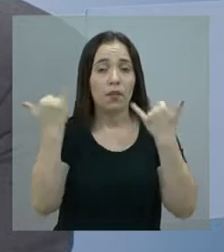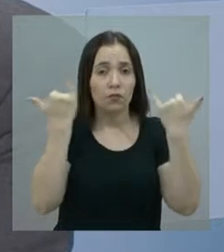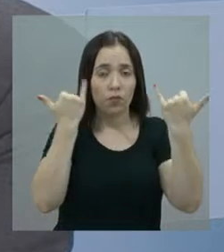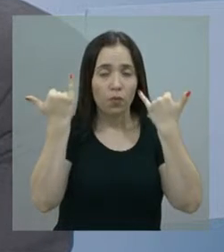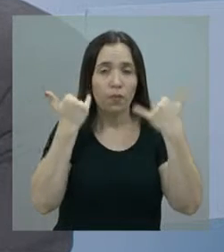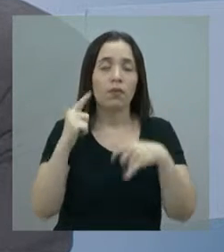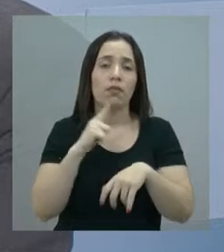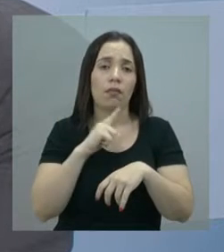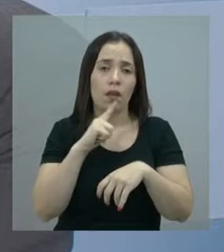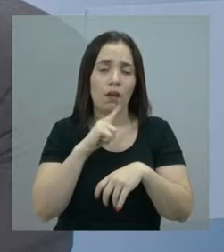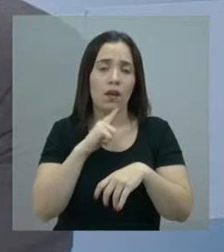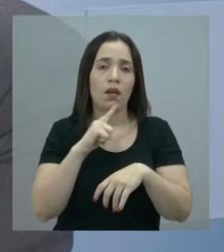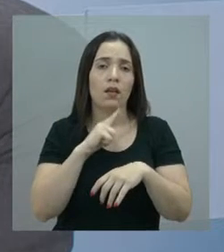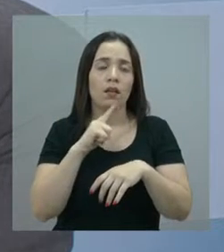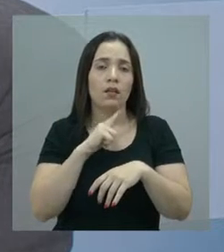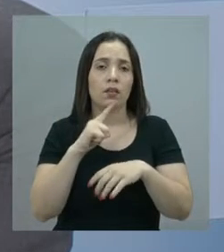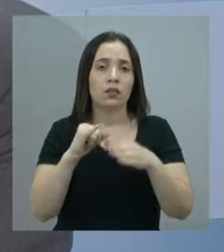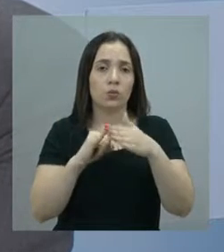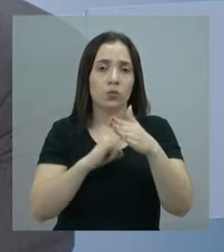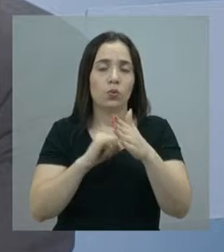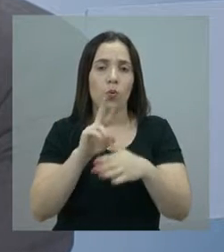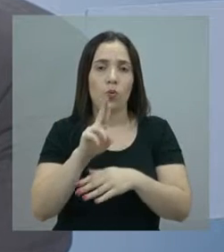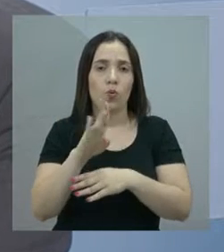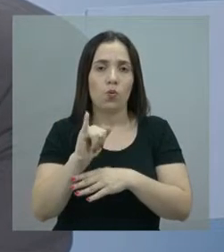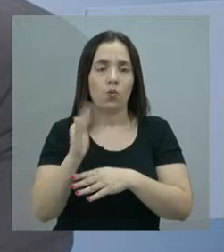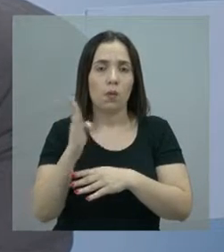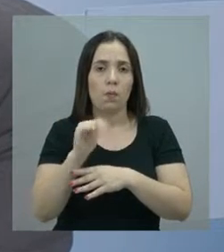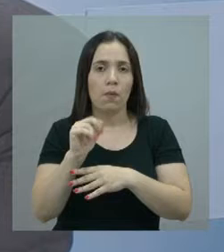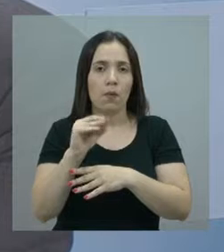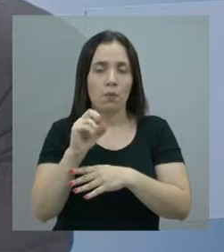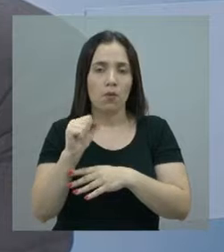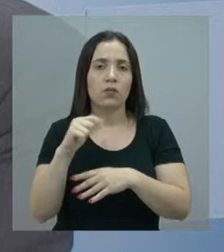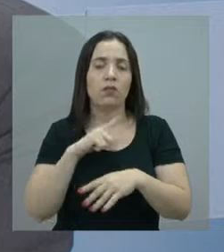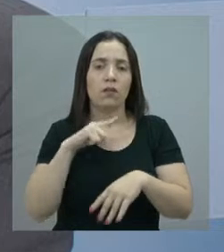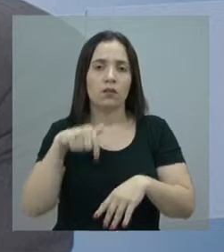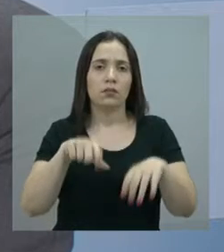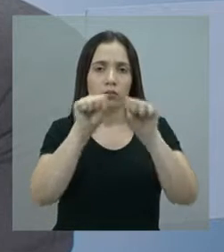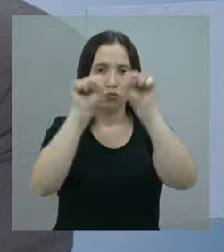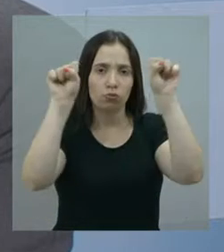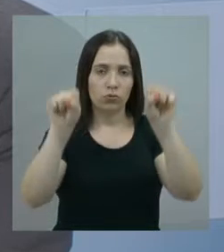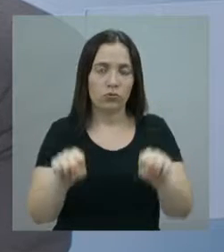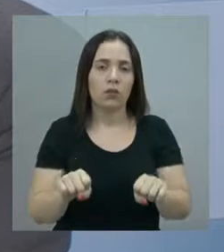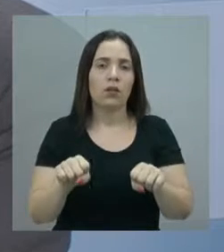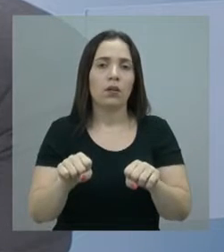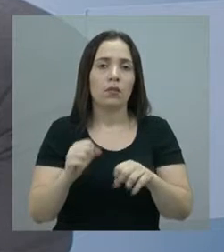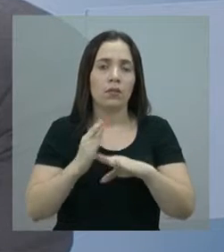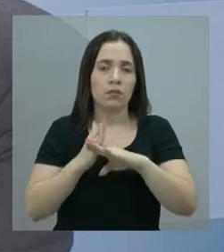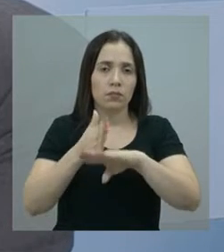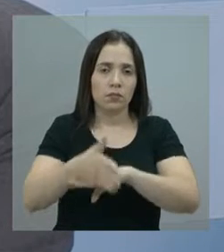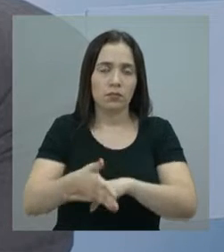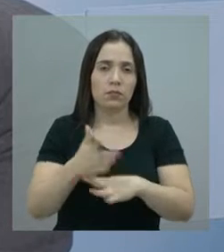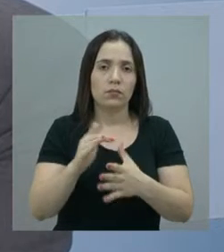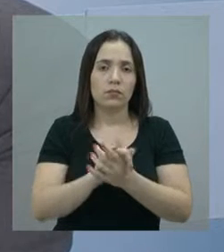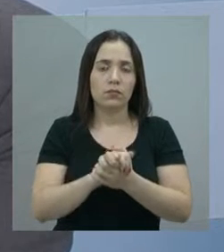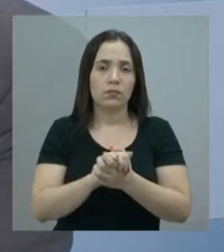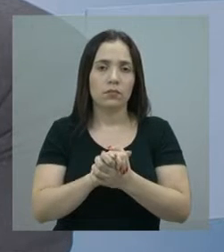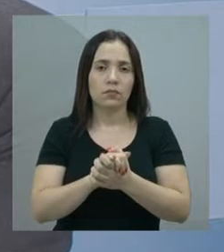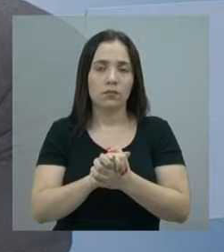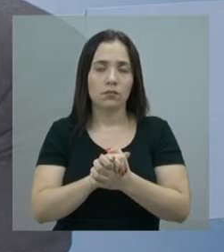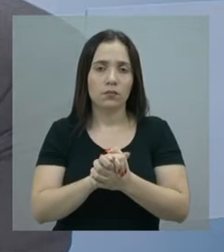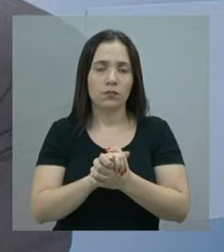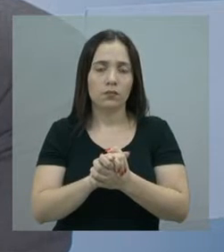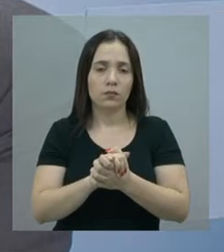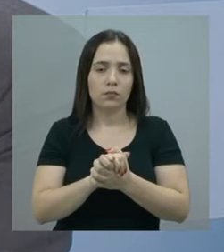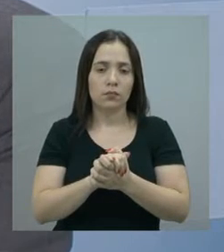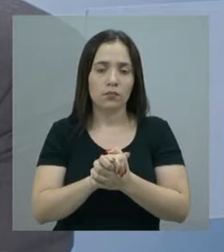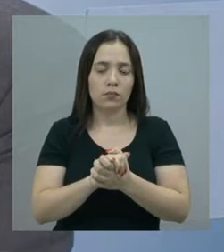elas estão disponíveis no Instituto Rui Barbosa, na plataforma do Instituto Rui Barbosa, que é a fonte dessa